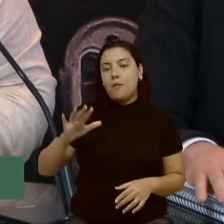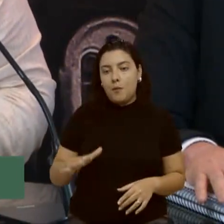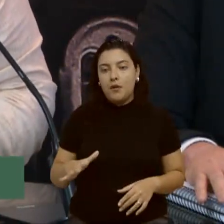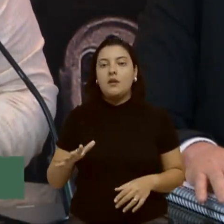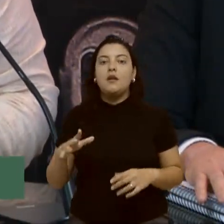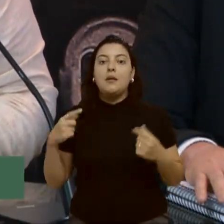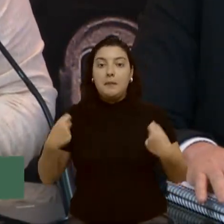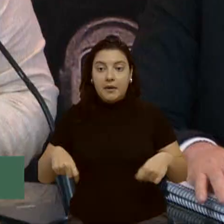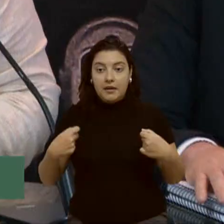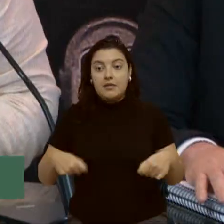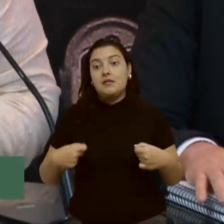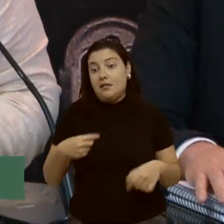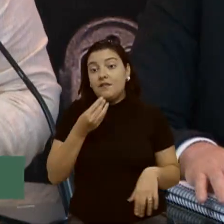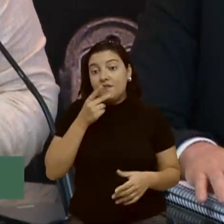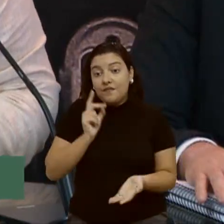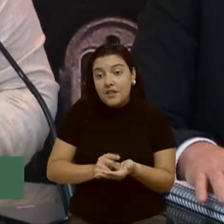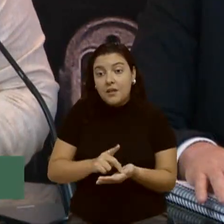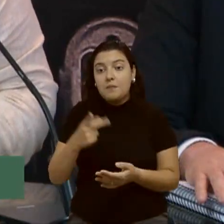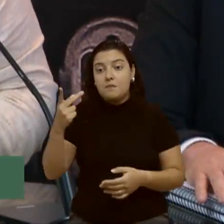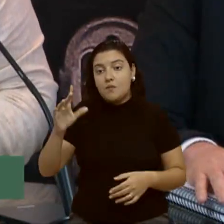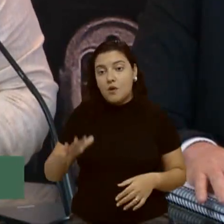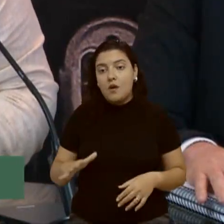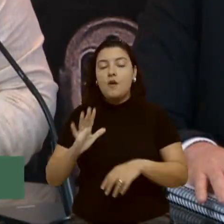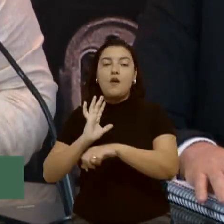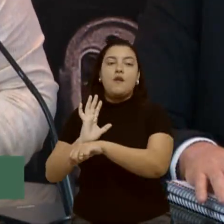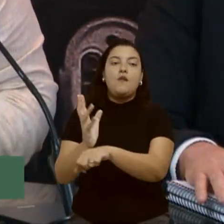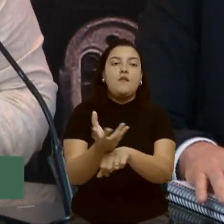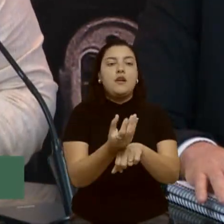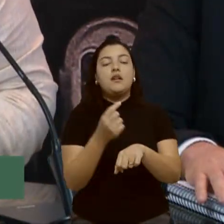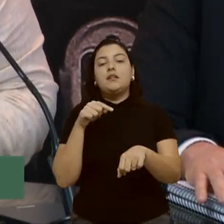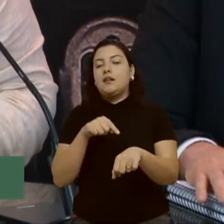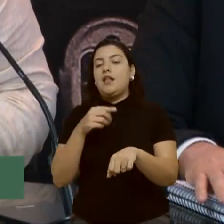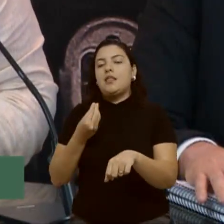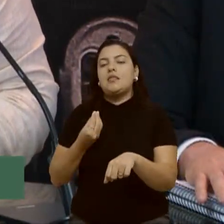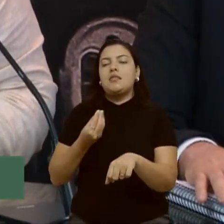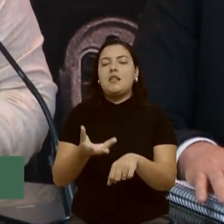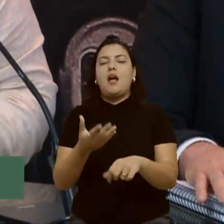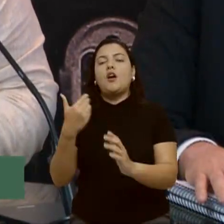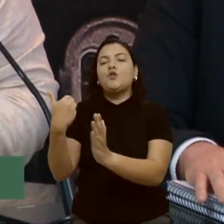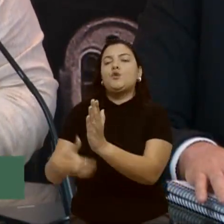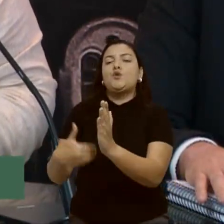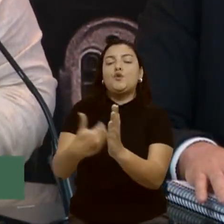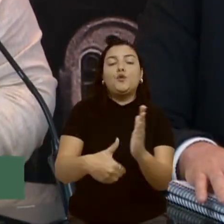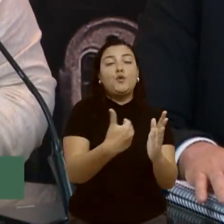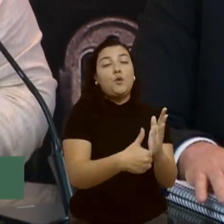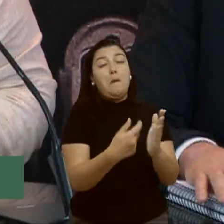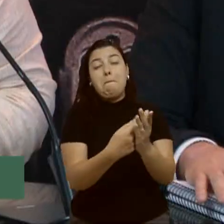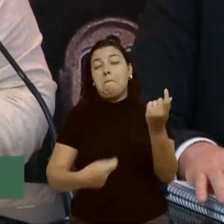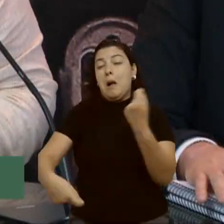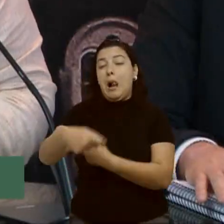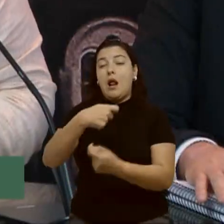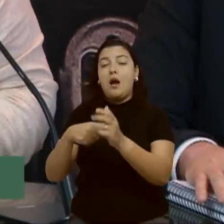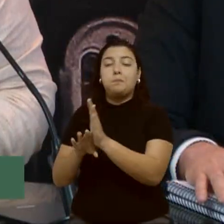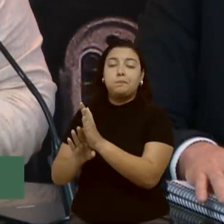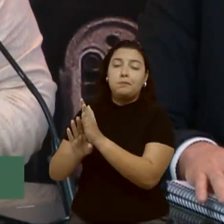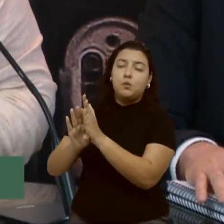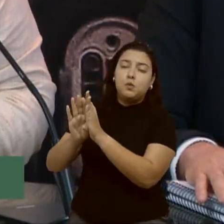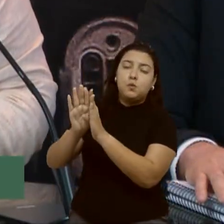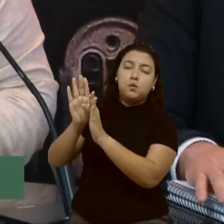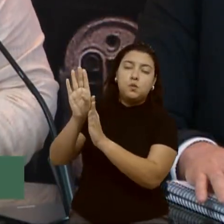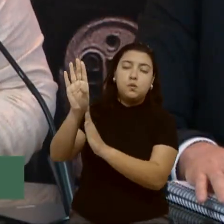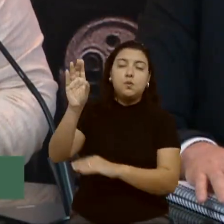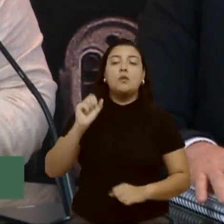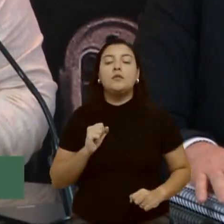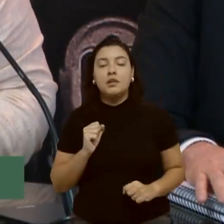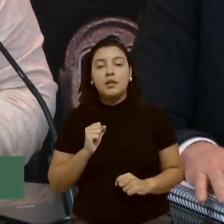devem ser promoções de verdade. Um evento como esse, ele promete grandes descontos e movimenta bilhões em vendas em poucos